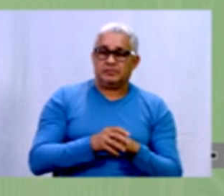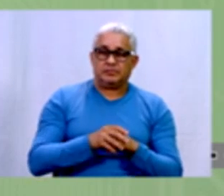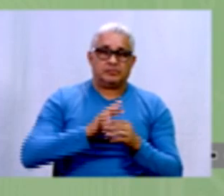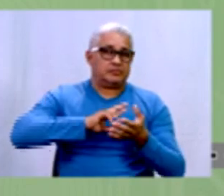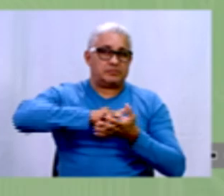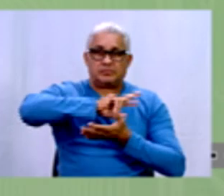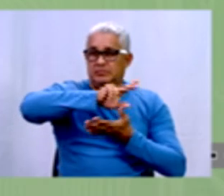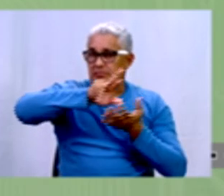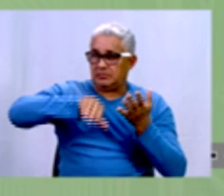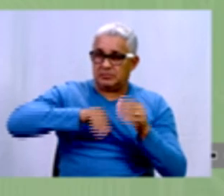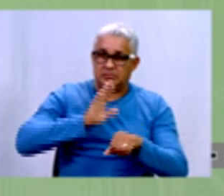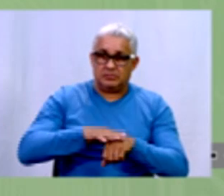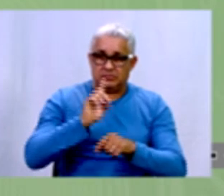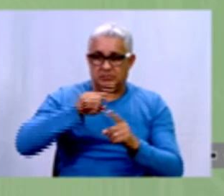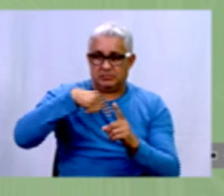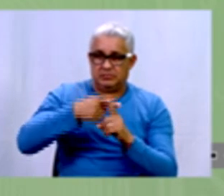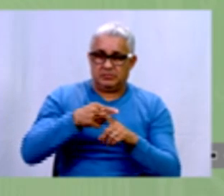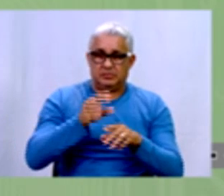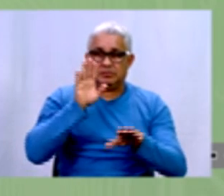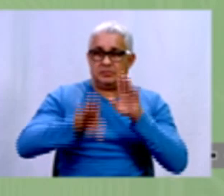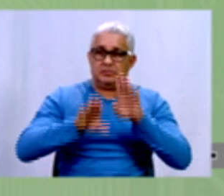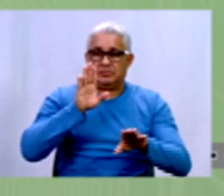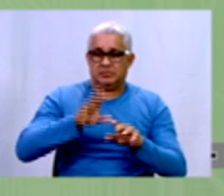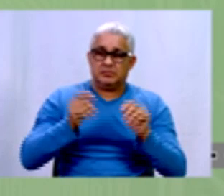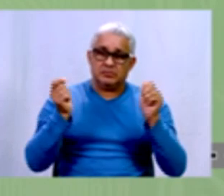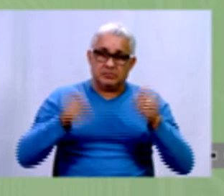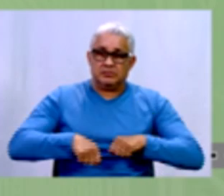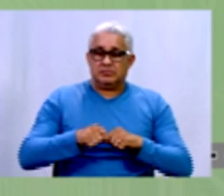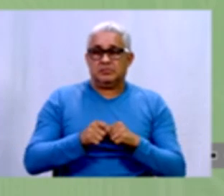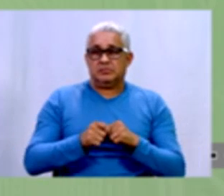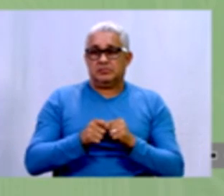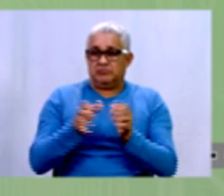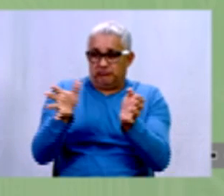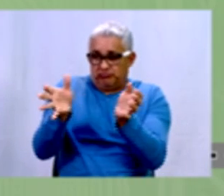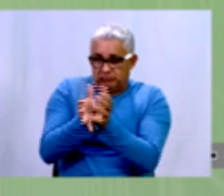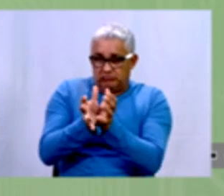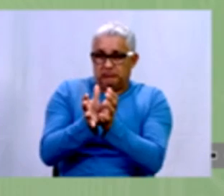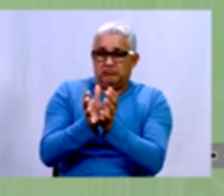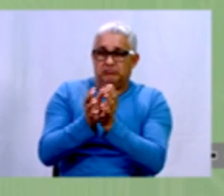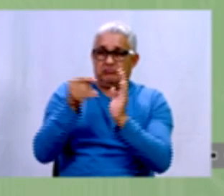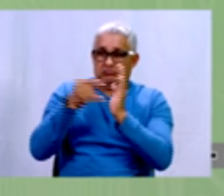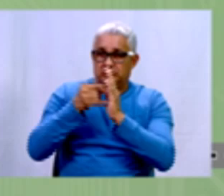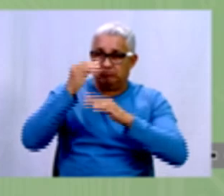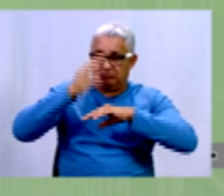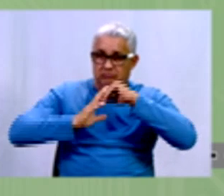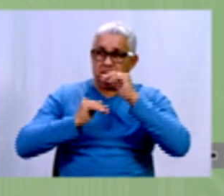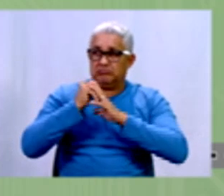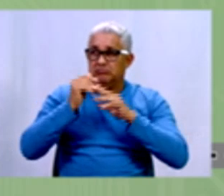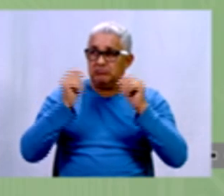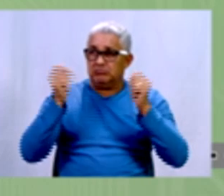ou mais de uma funcionalidade, dependendo da capacidade do time desenvolver.